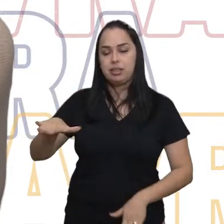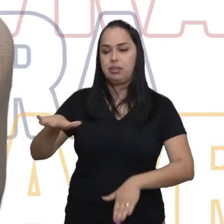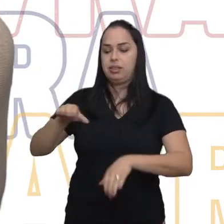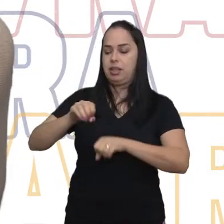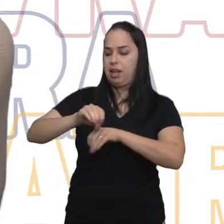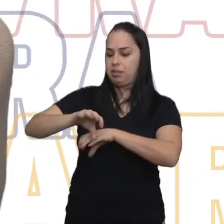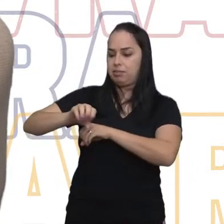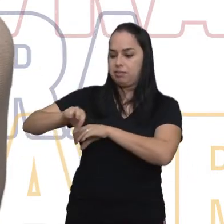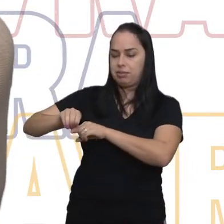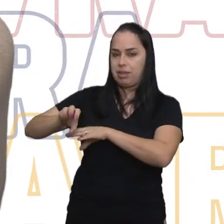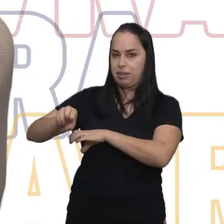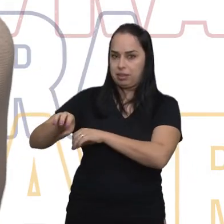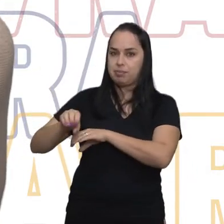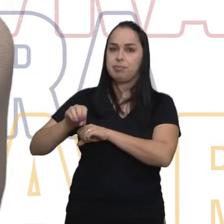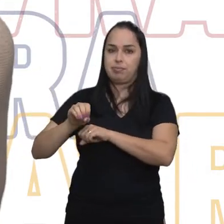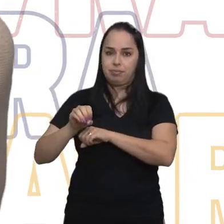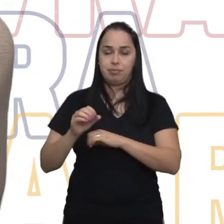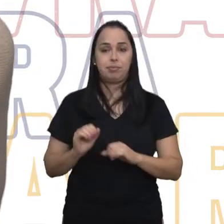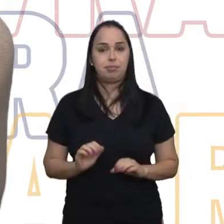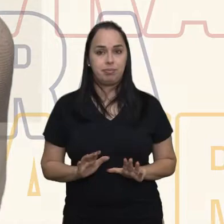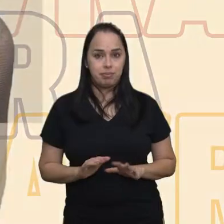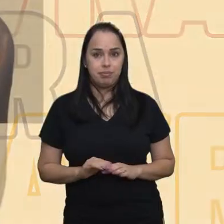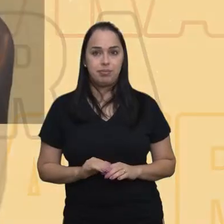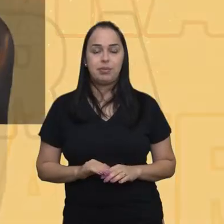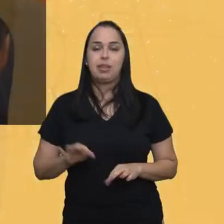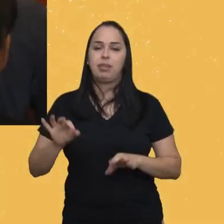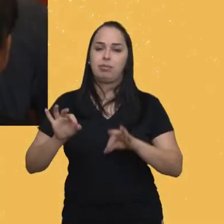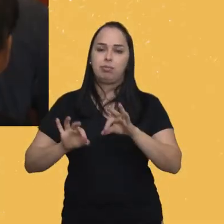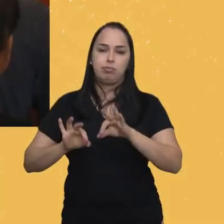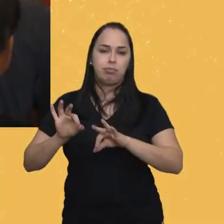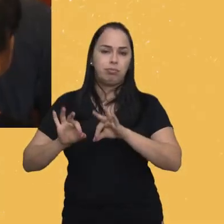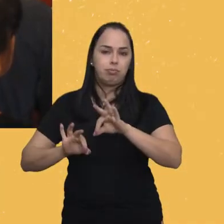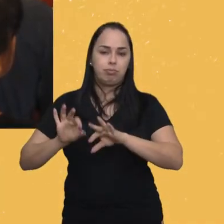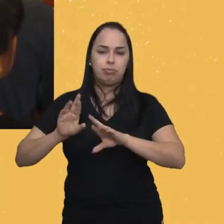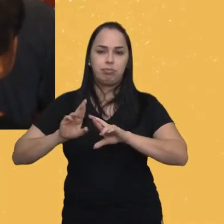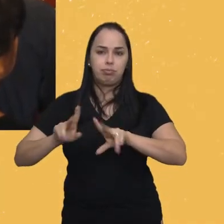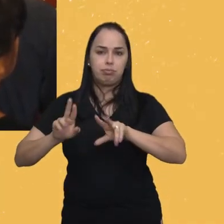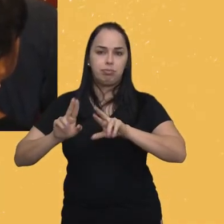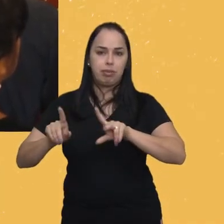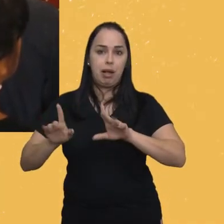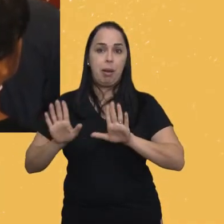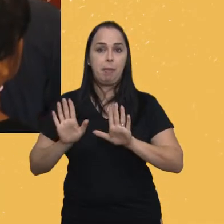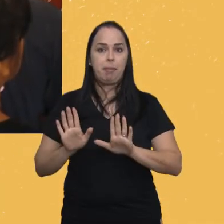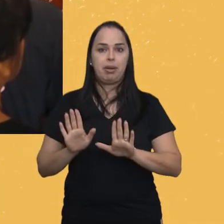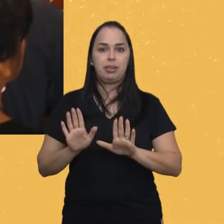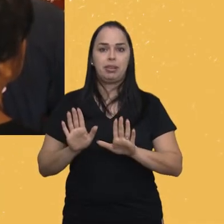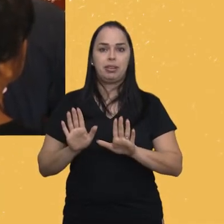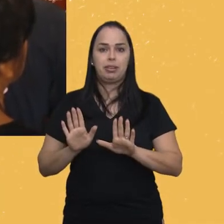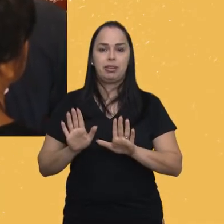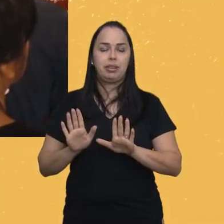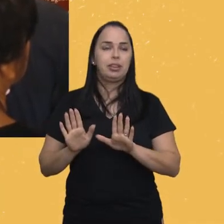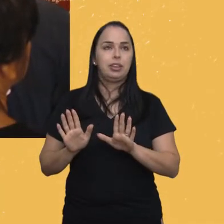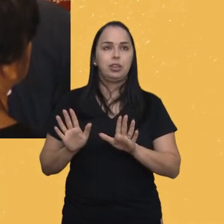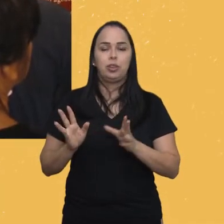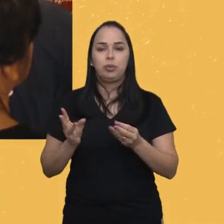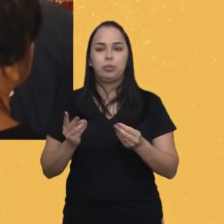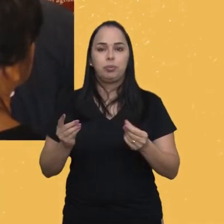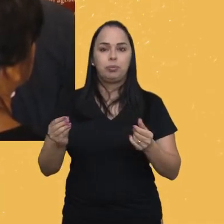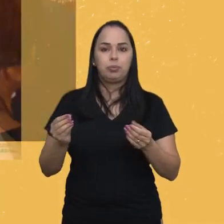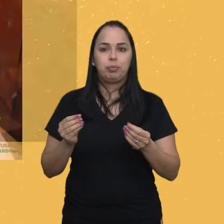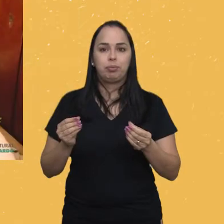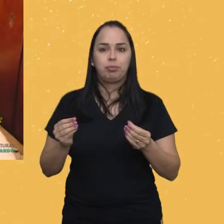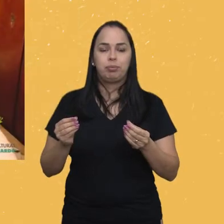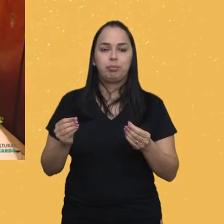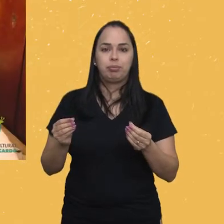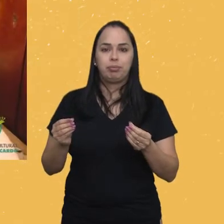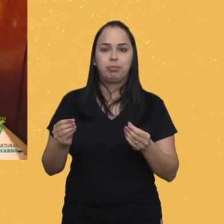educação dentro do museu, então a gente faz essas oficinas. Nós não nos prendemos apenas à